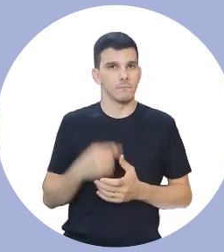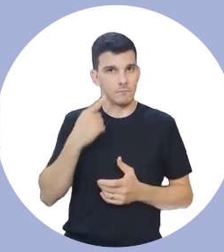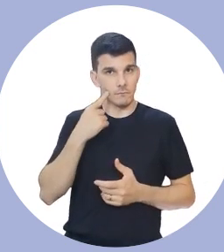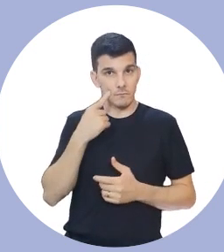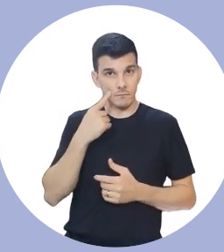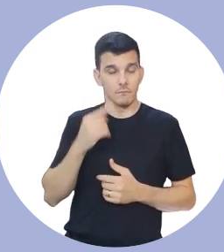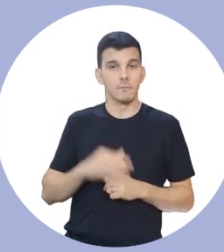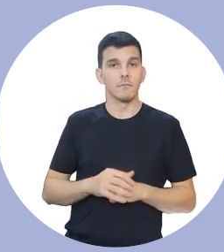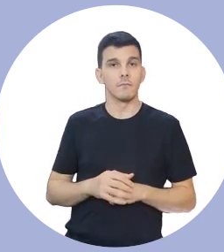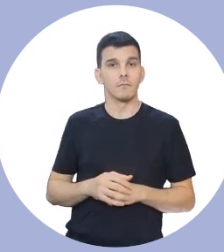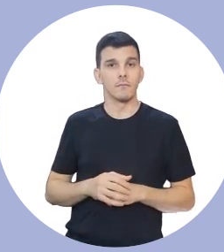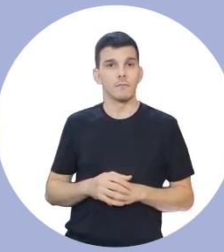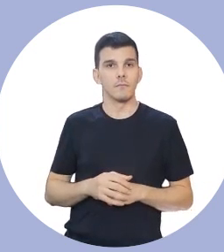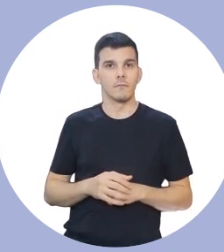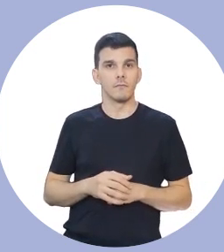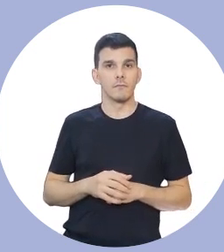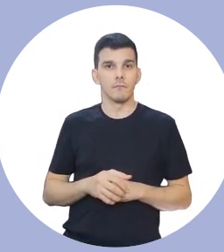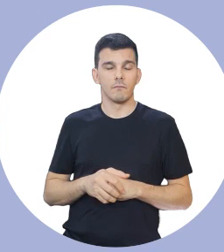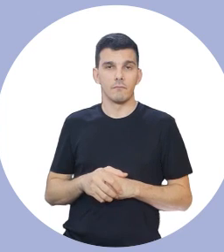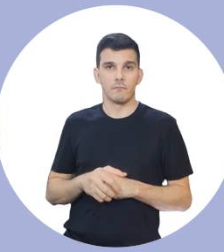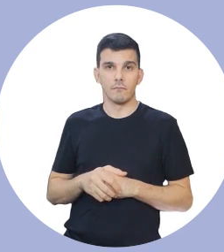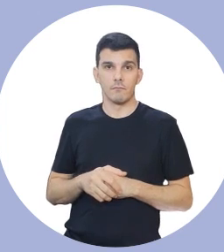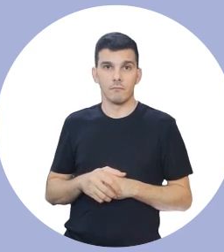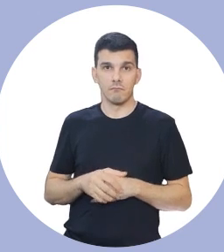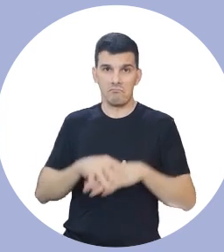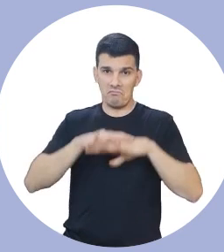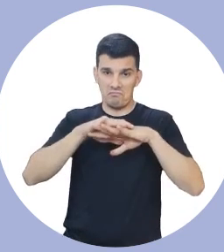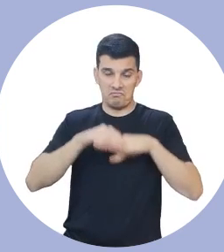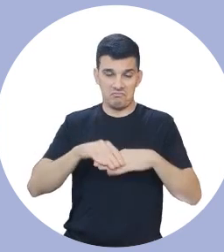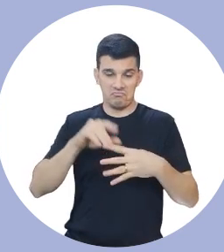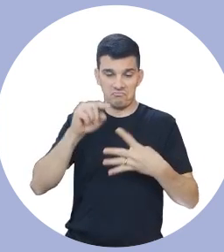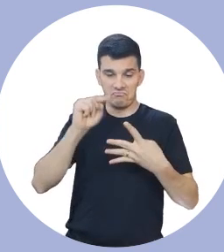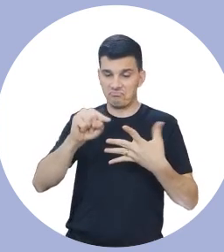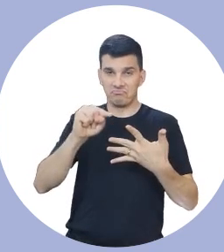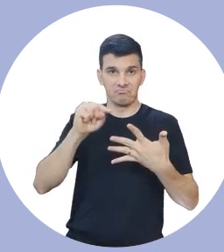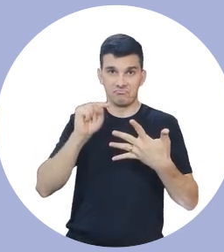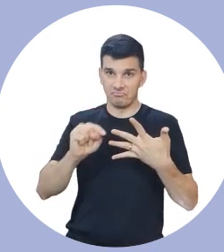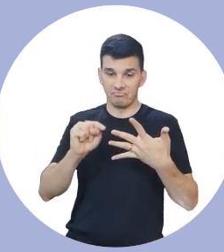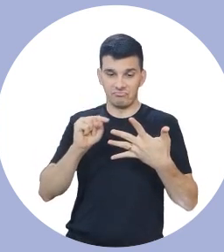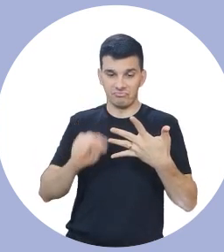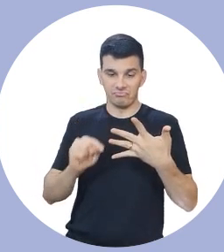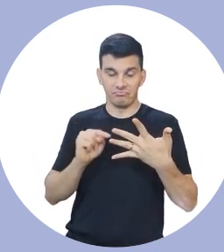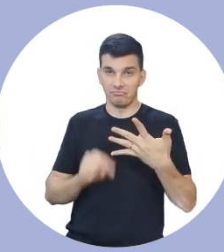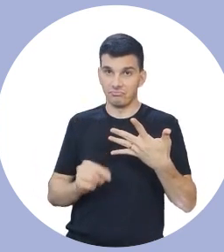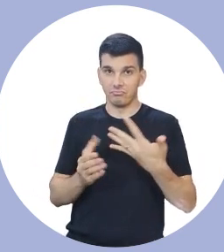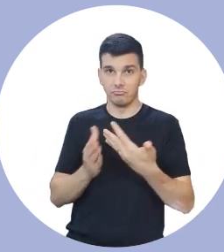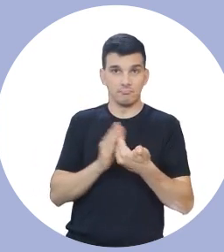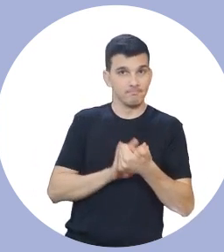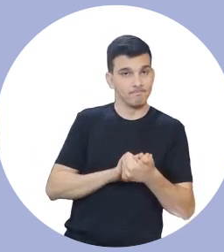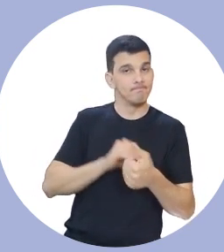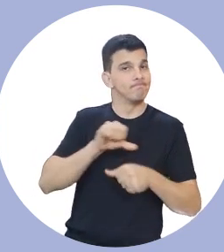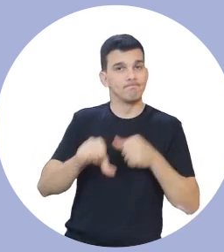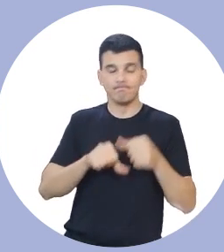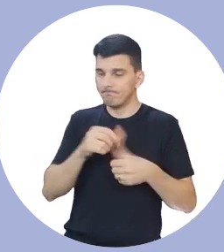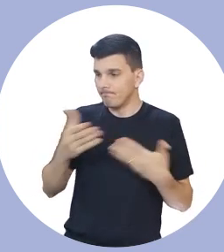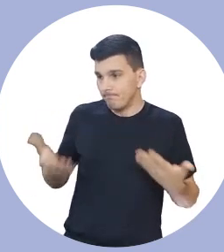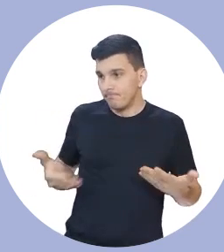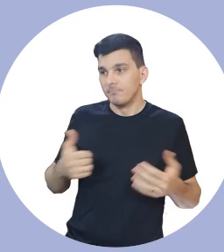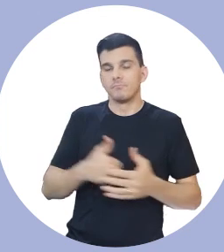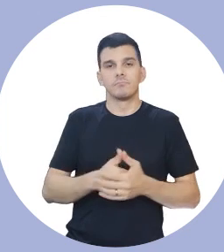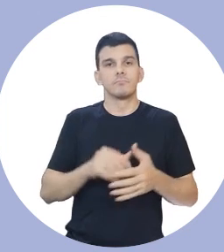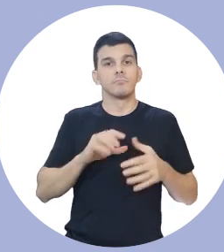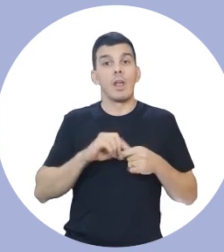sistema. A levigação, a ventilação, a peneiração e a centrifugação são processos de separação de